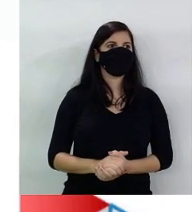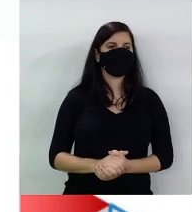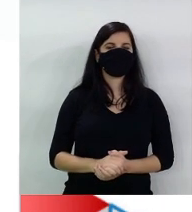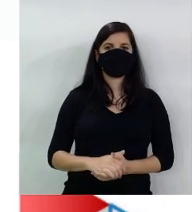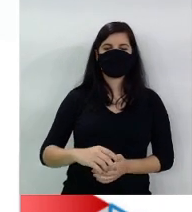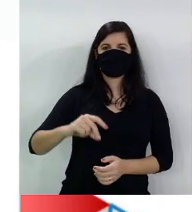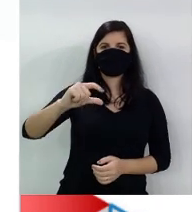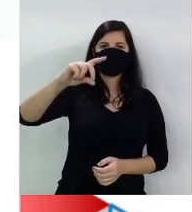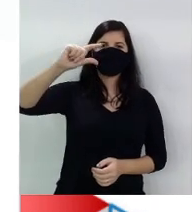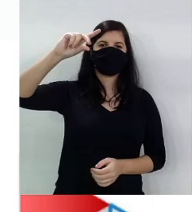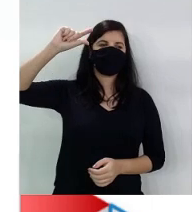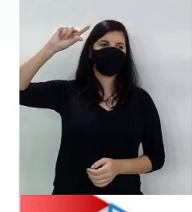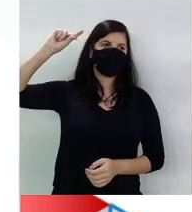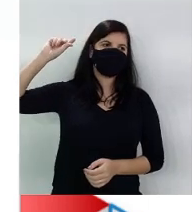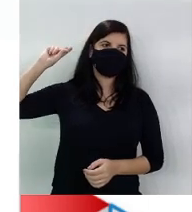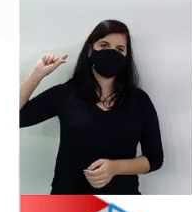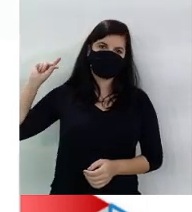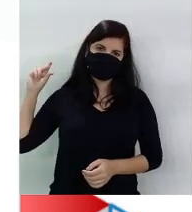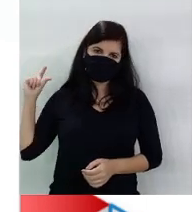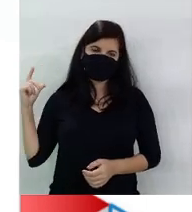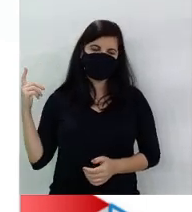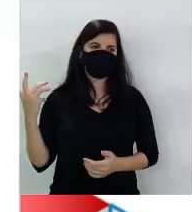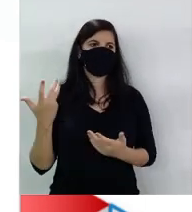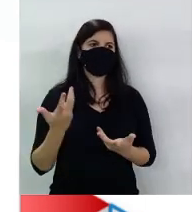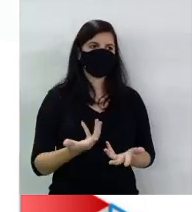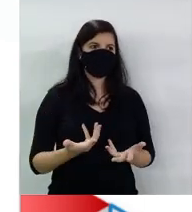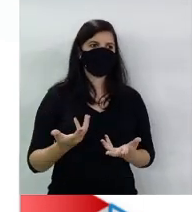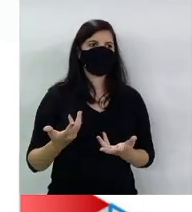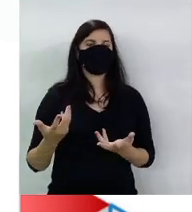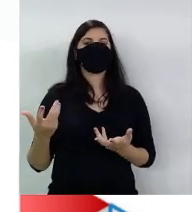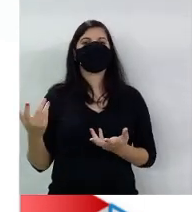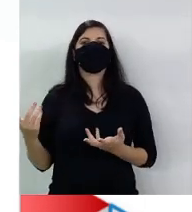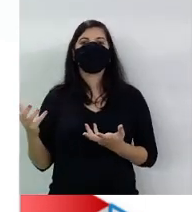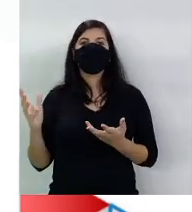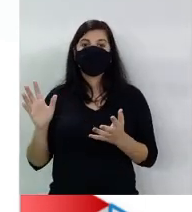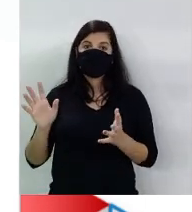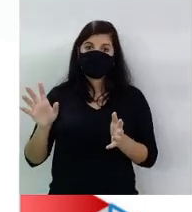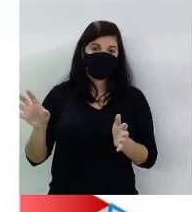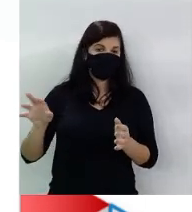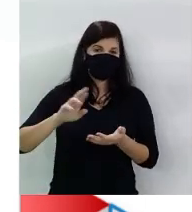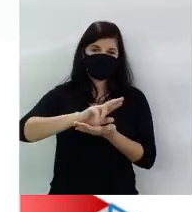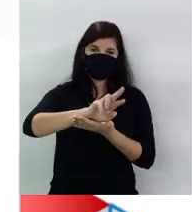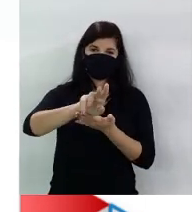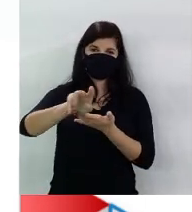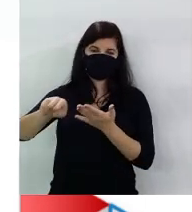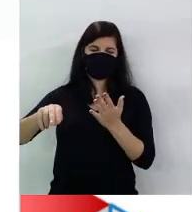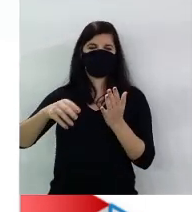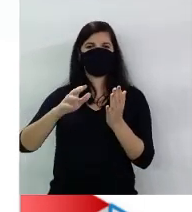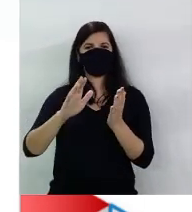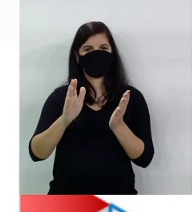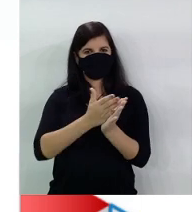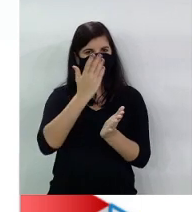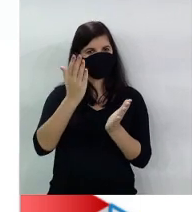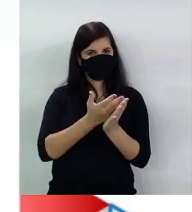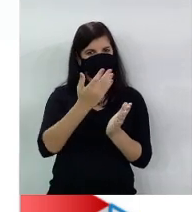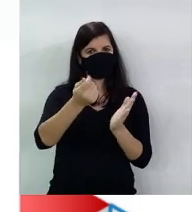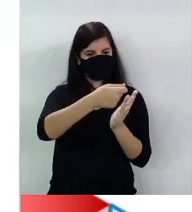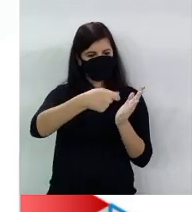vocês. Desde os primeiros tempos da colonização, vários cronistas e